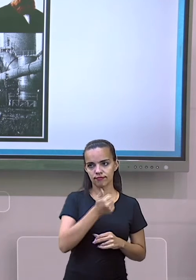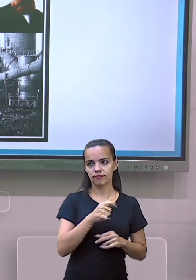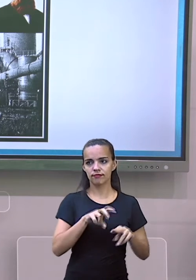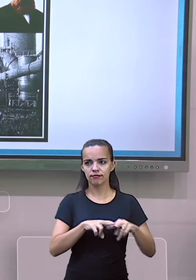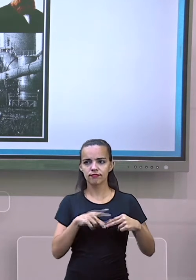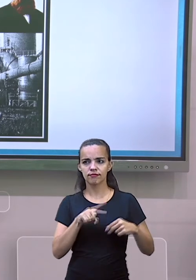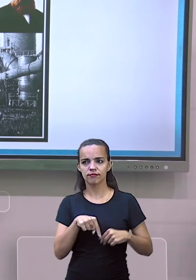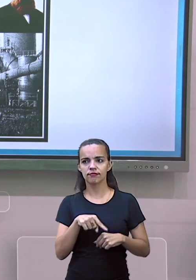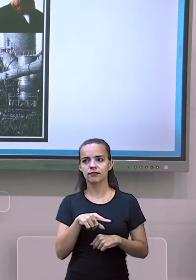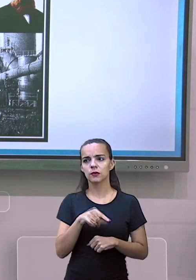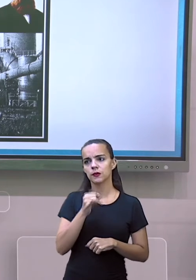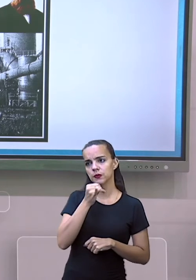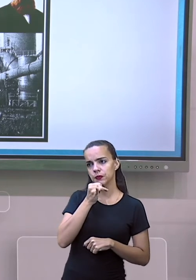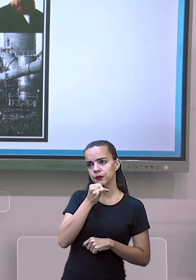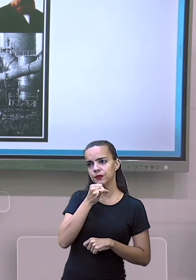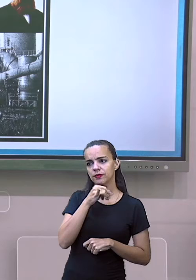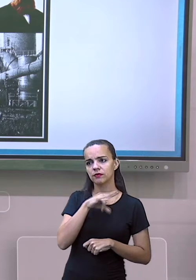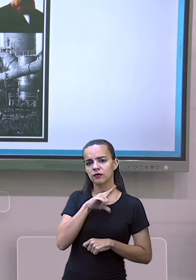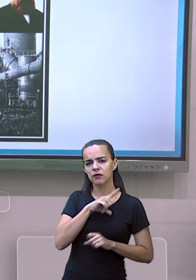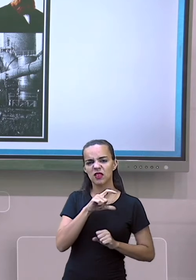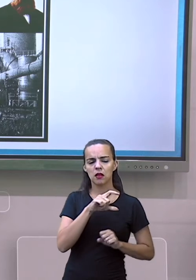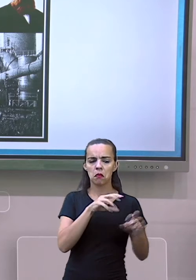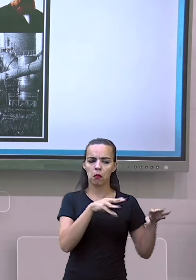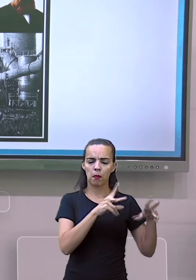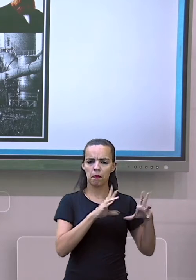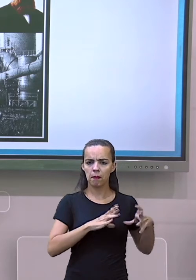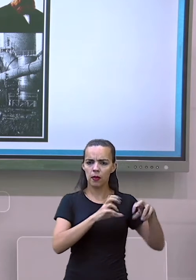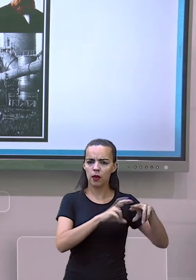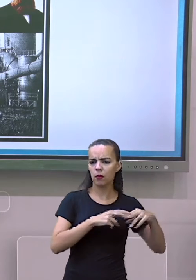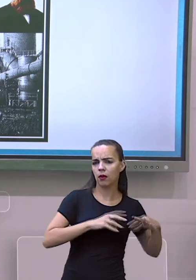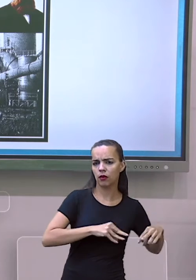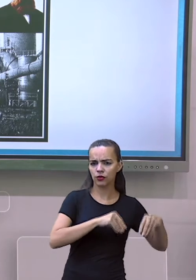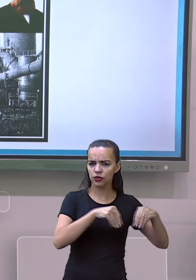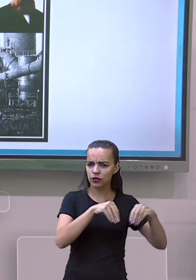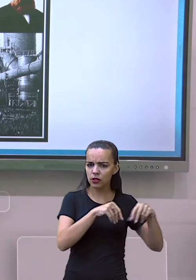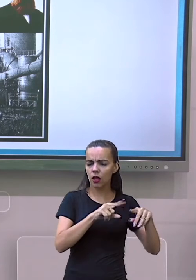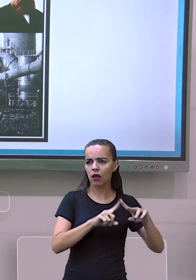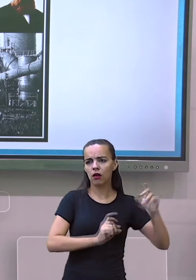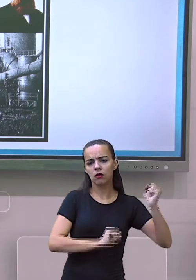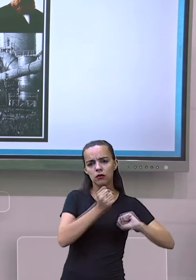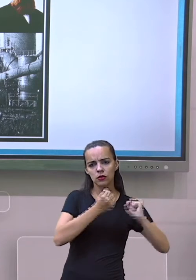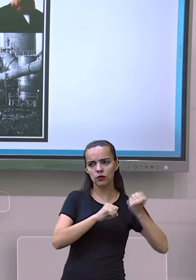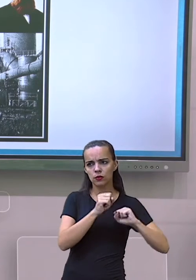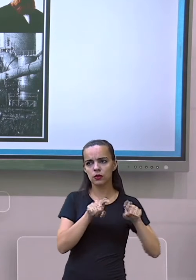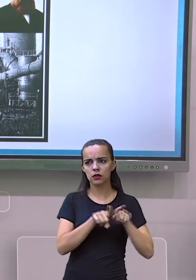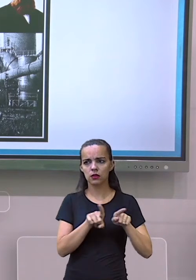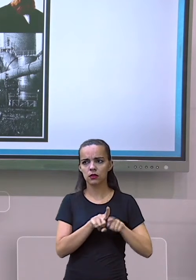é, terras, indústria, todos os ativos de produção de riqueza.